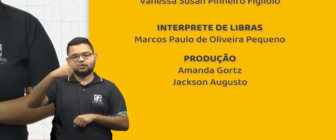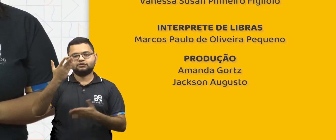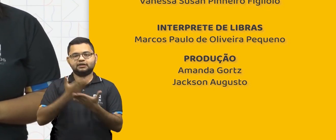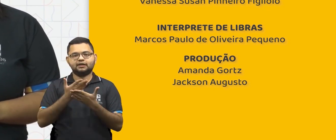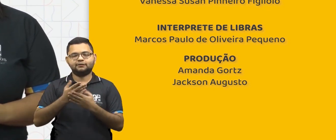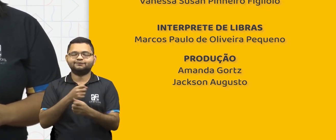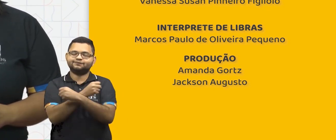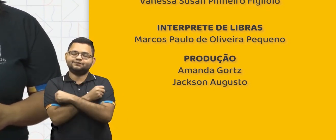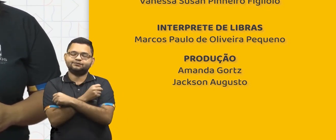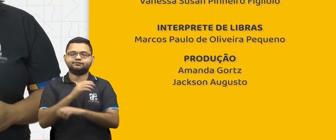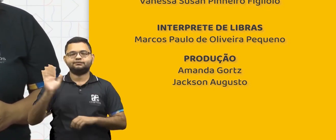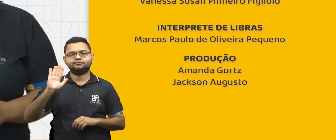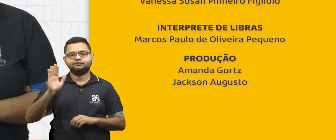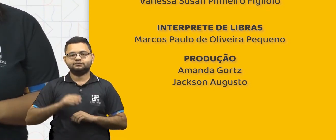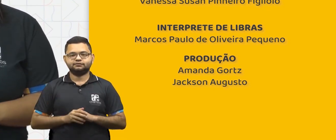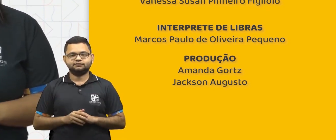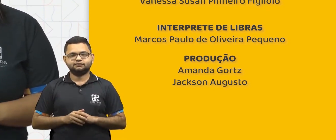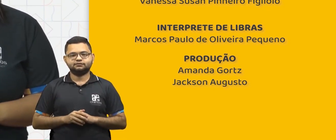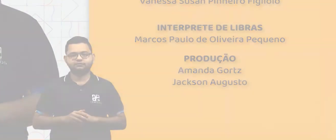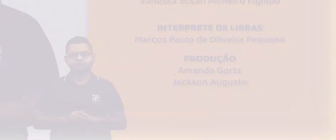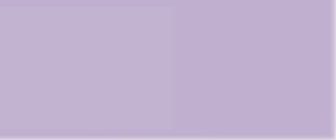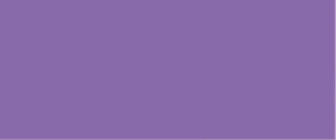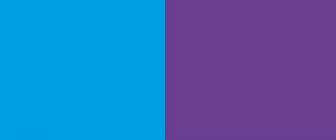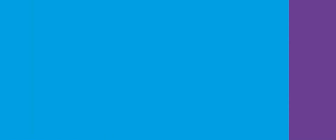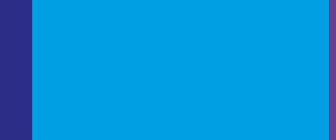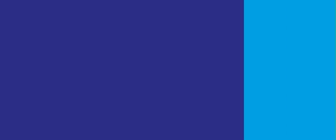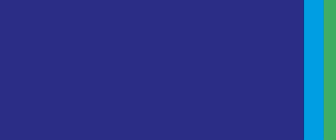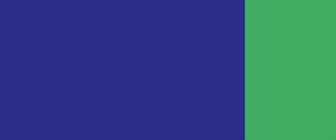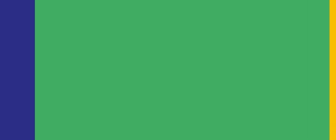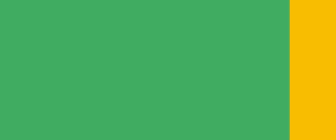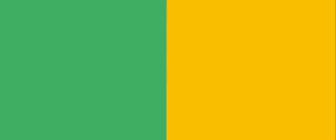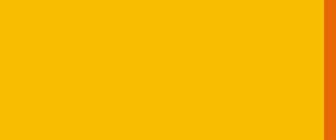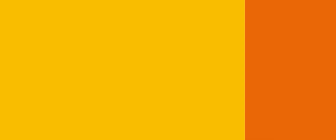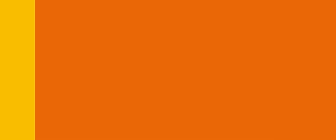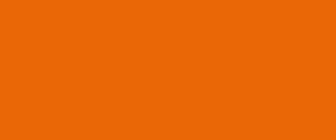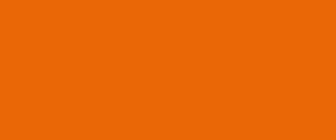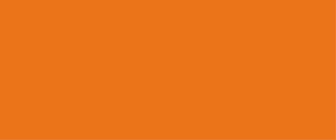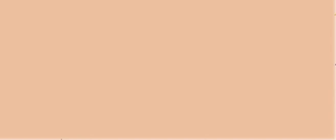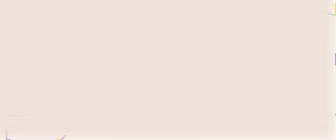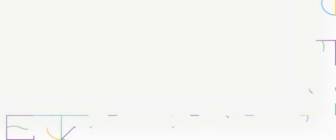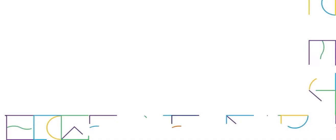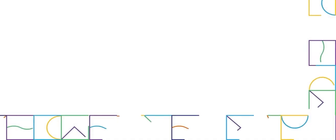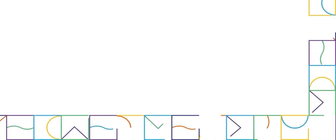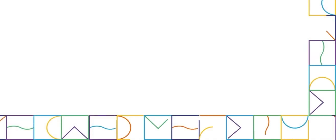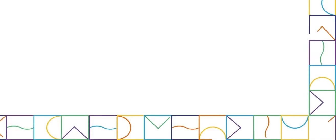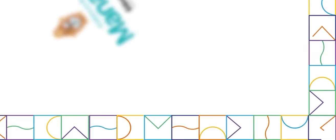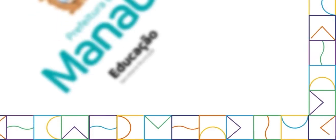próxima aula. Um grande abraço, tchau!